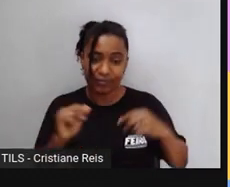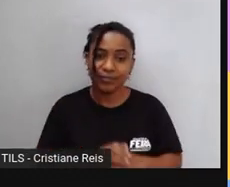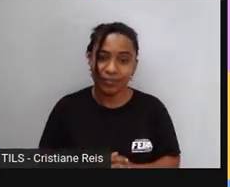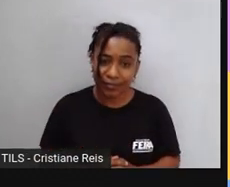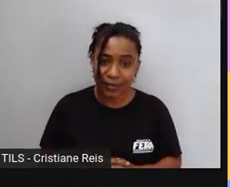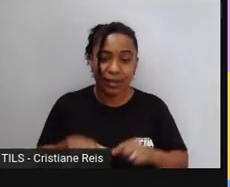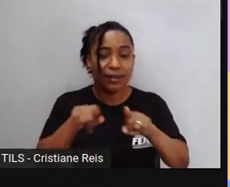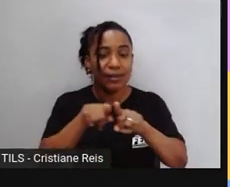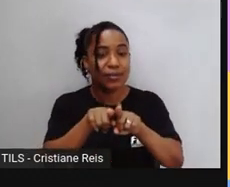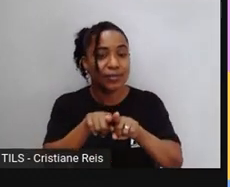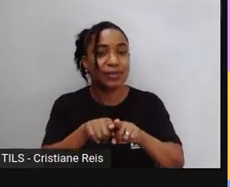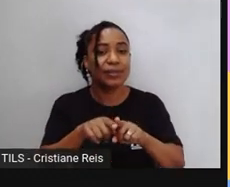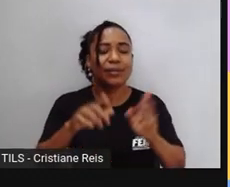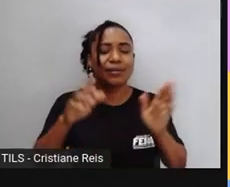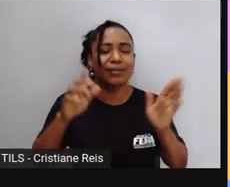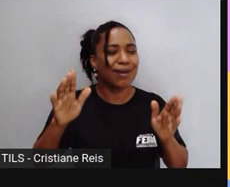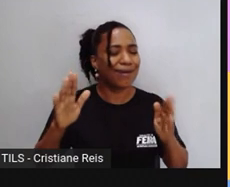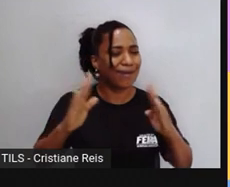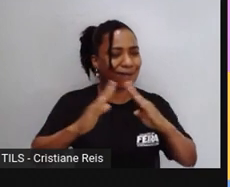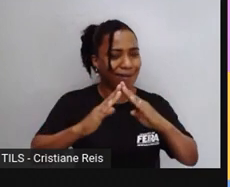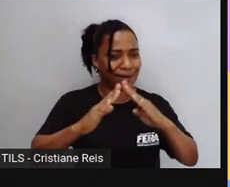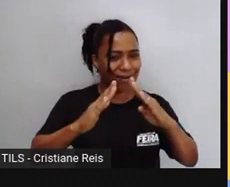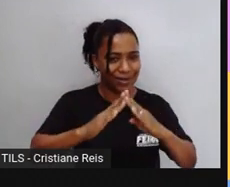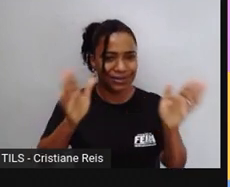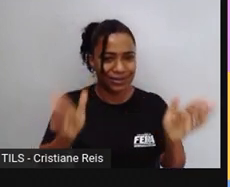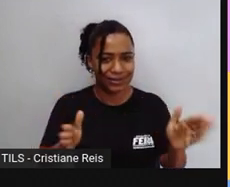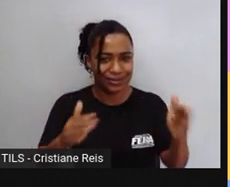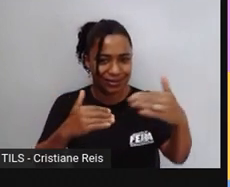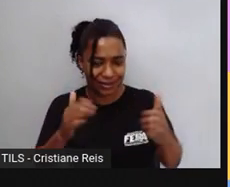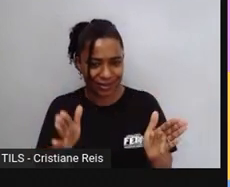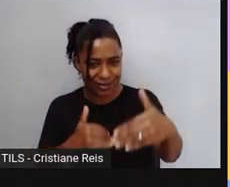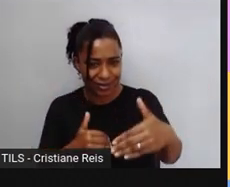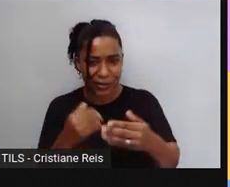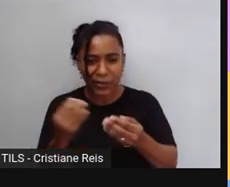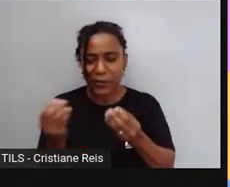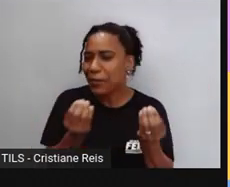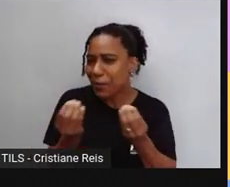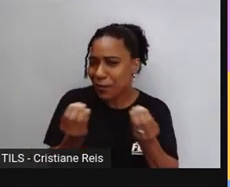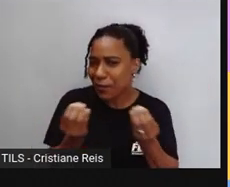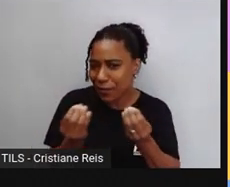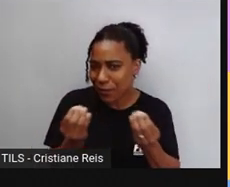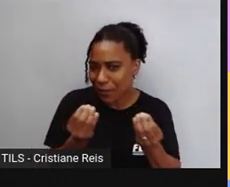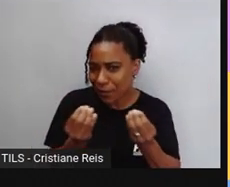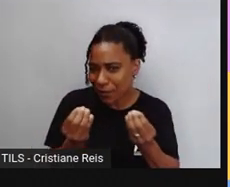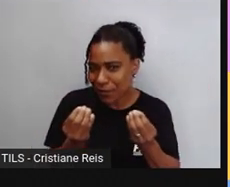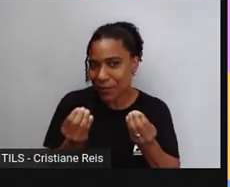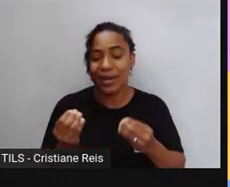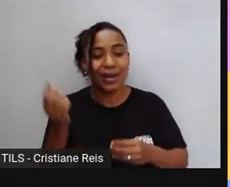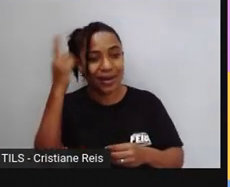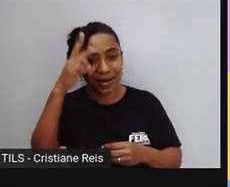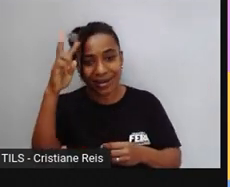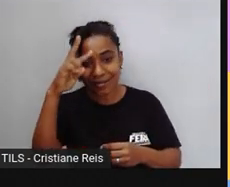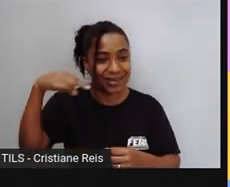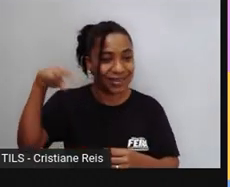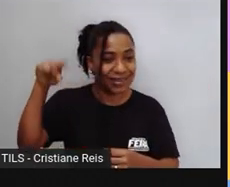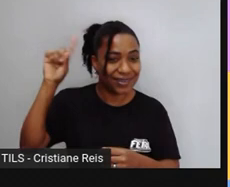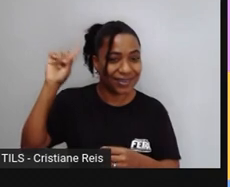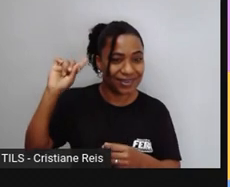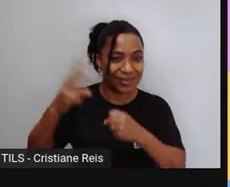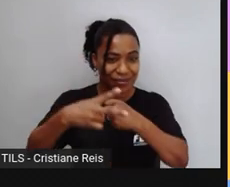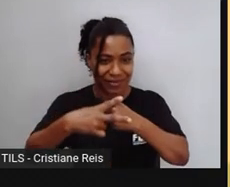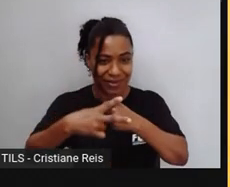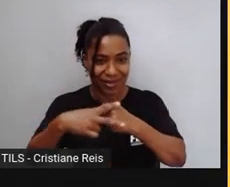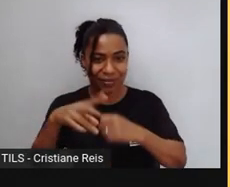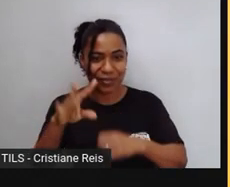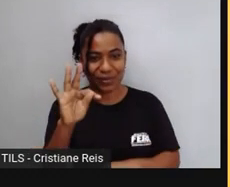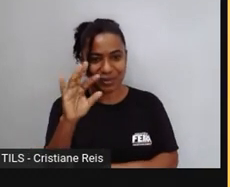diárias do cotidiano. E para isso, vamos revisar o verbo to be no tempo presente. Ok,